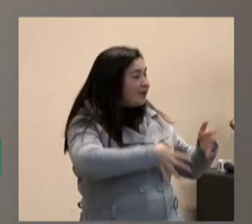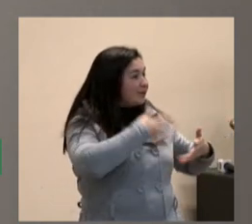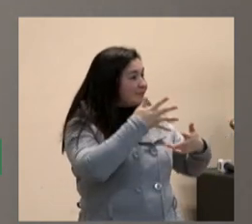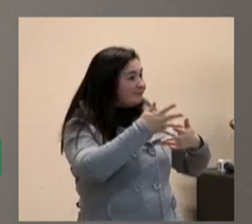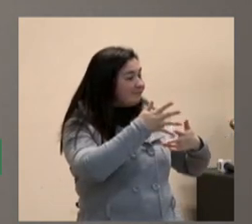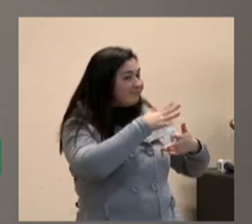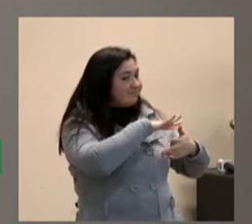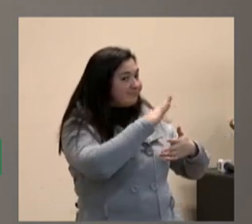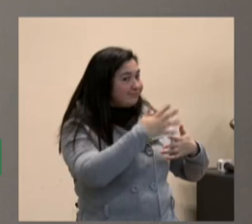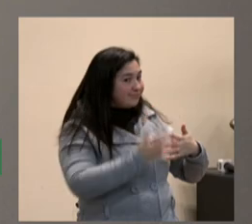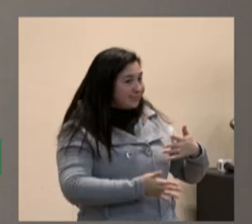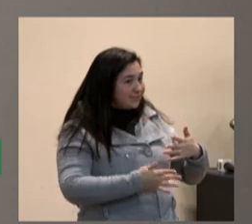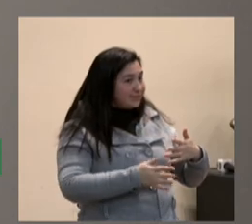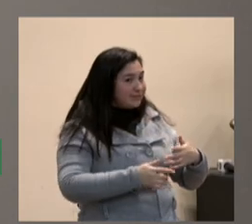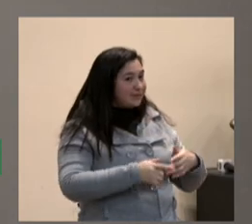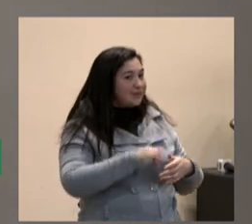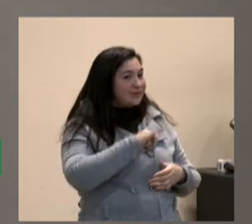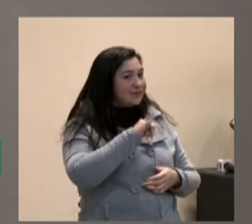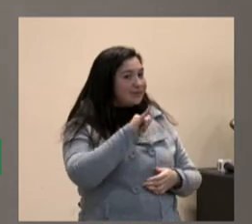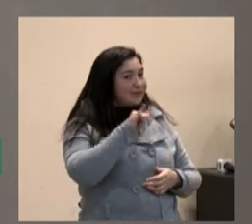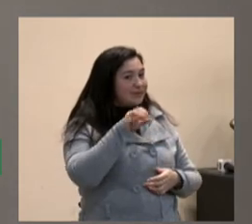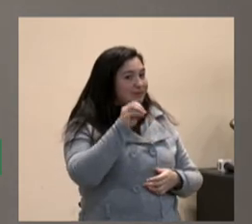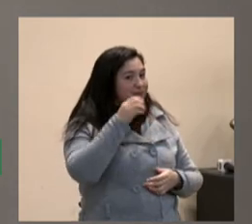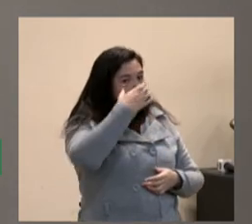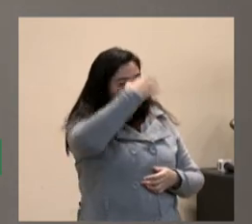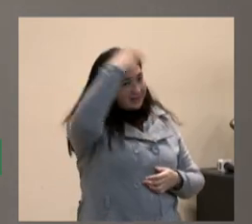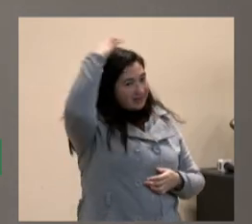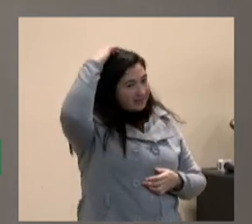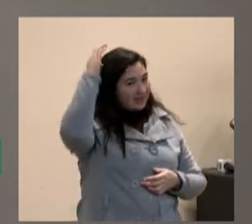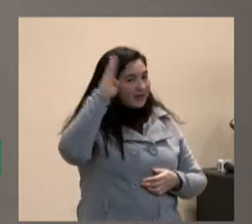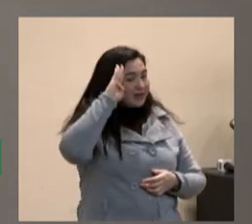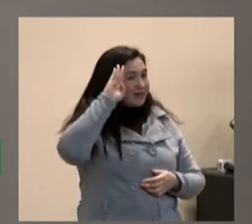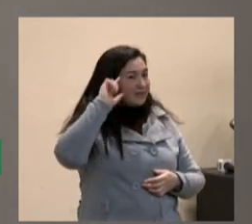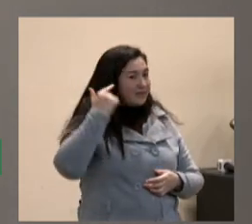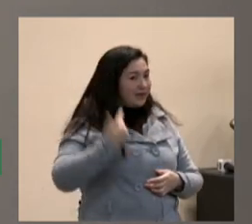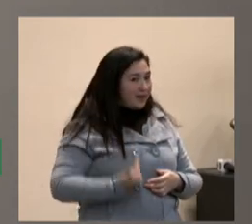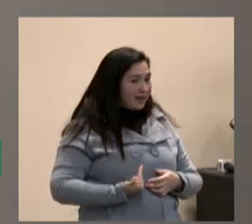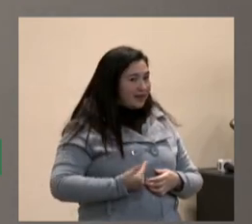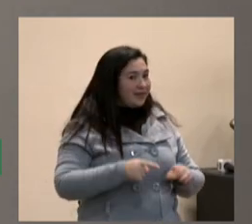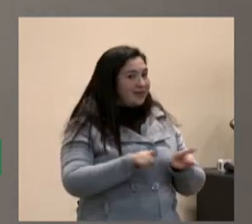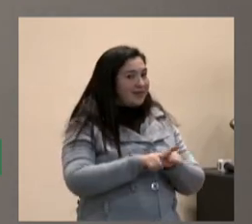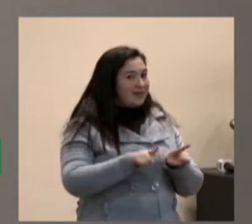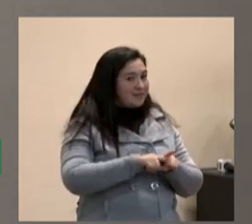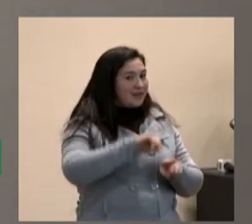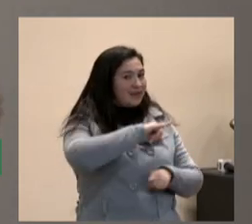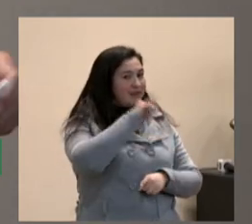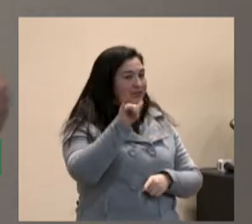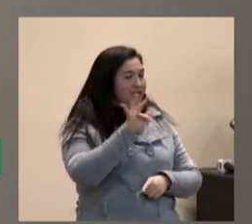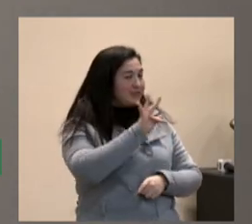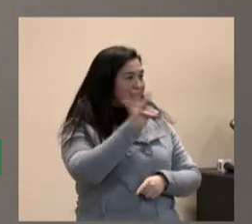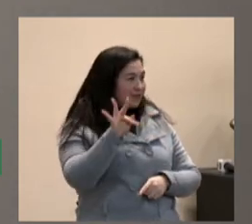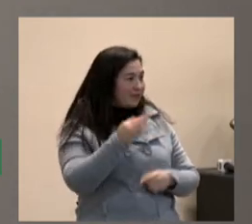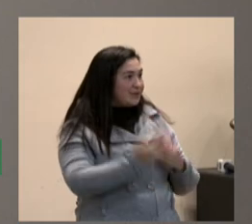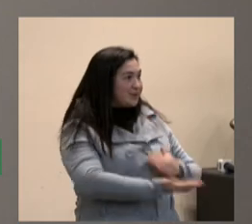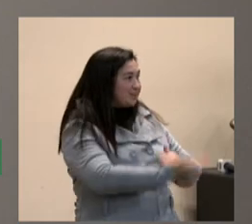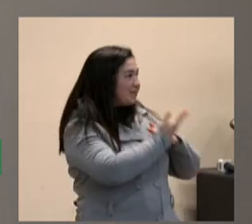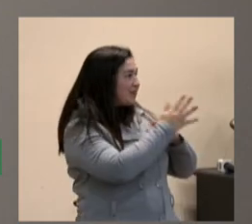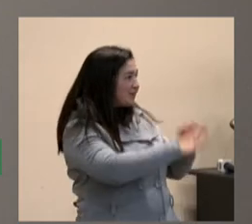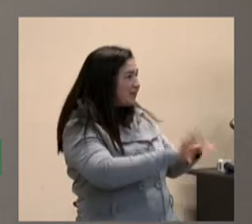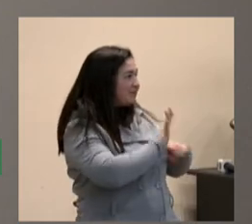o Jonathan, Jefferson e Beatriz, que têm contribuído com o nosso evento. Teremos